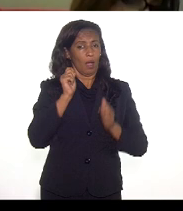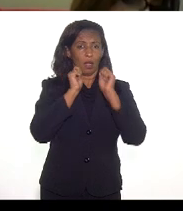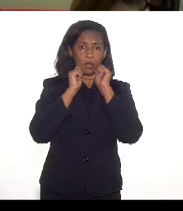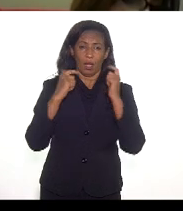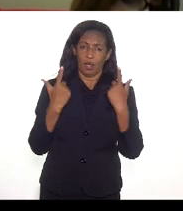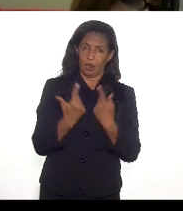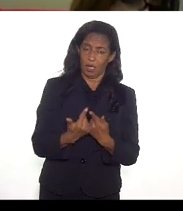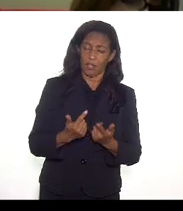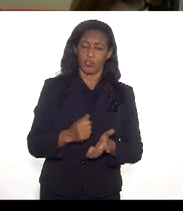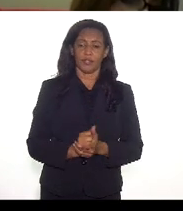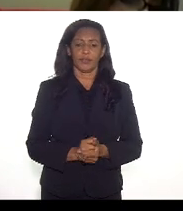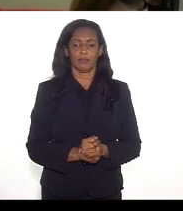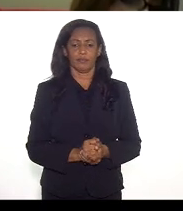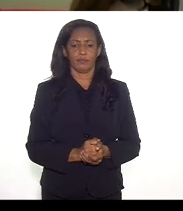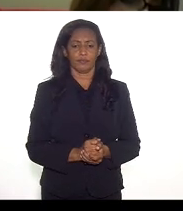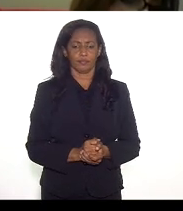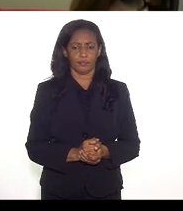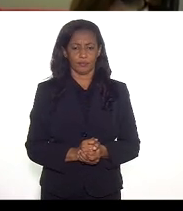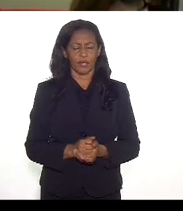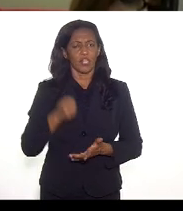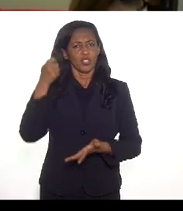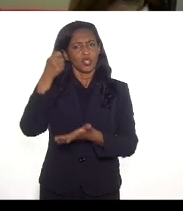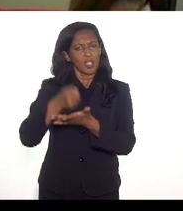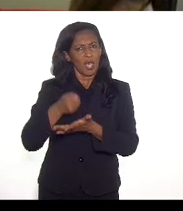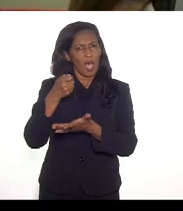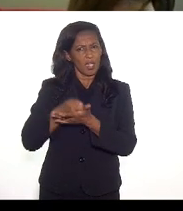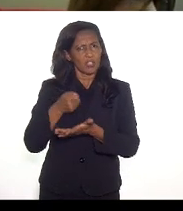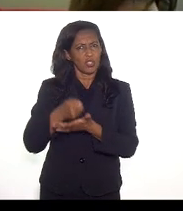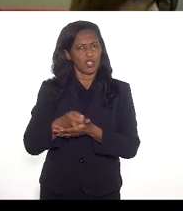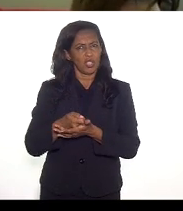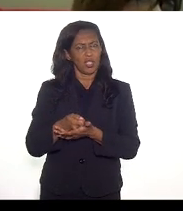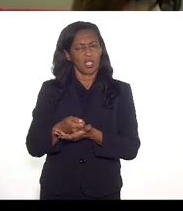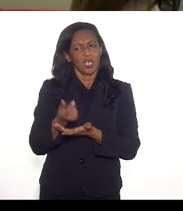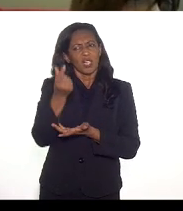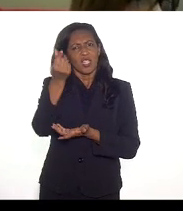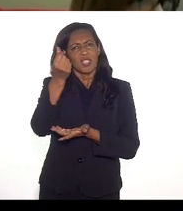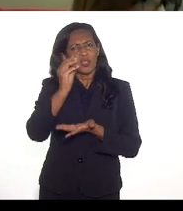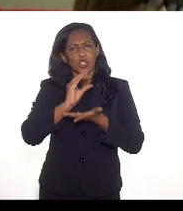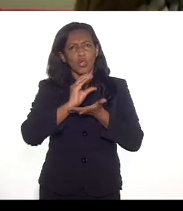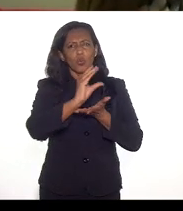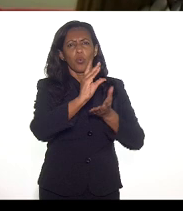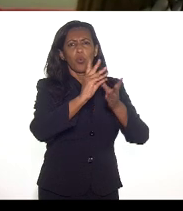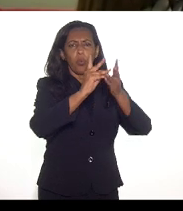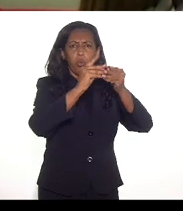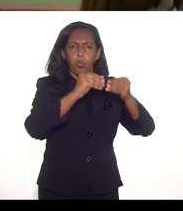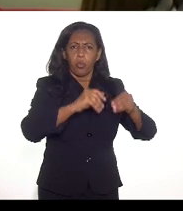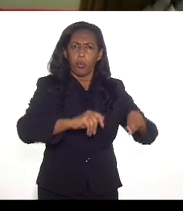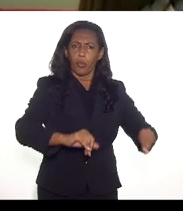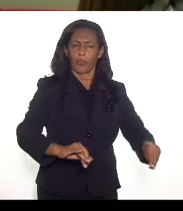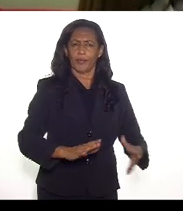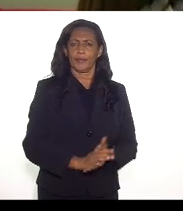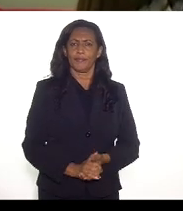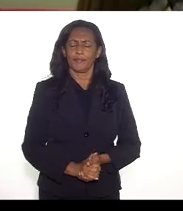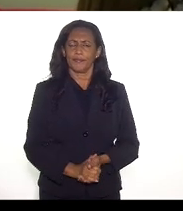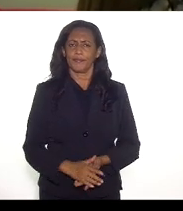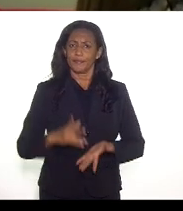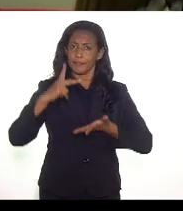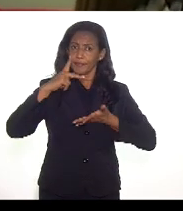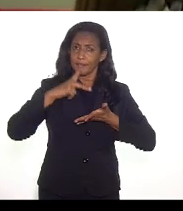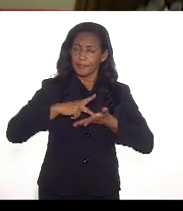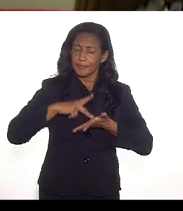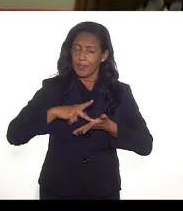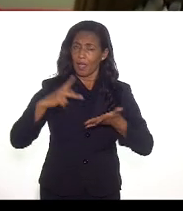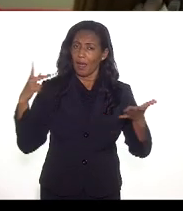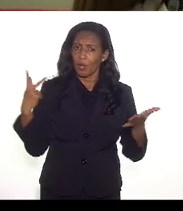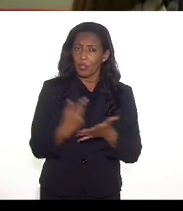Alerj, e a gente tentar garantir que esse dinheiro não vá para o ralo, que ele, de fato, seja empregado no